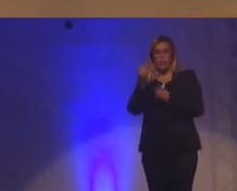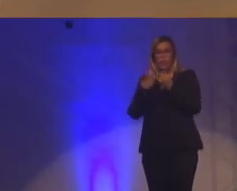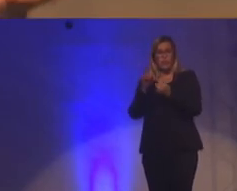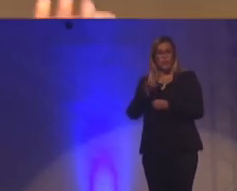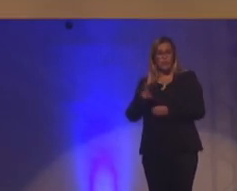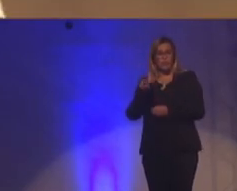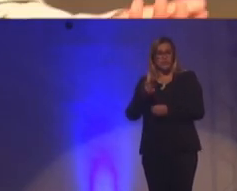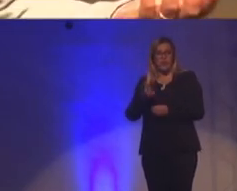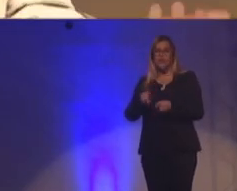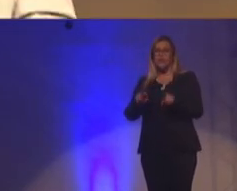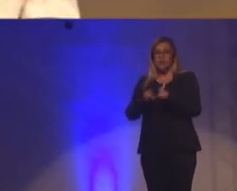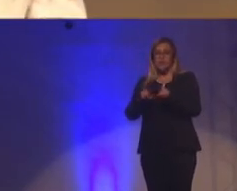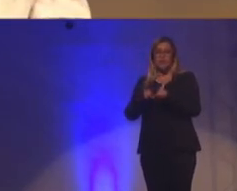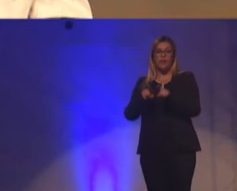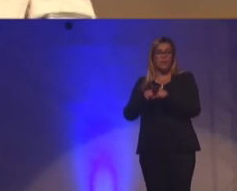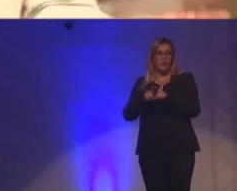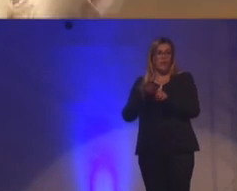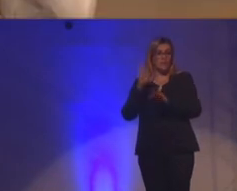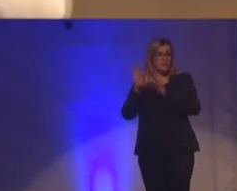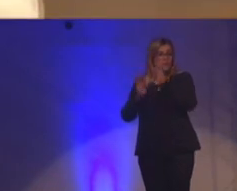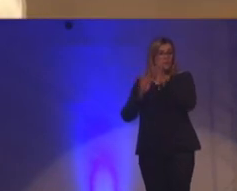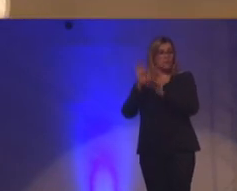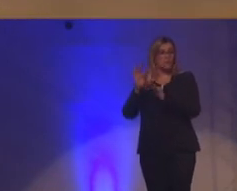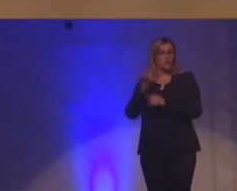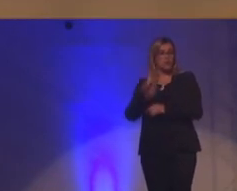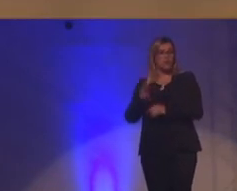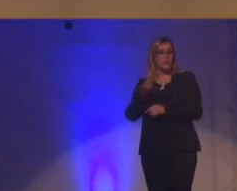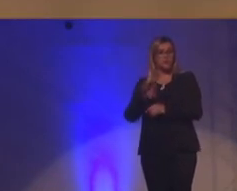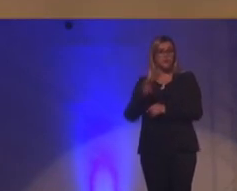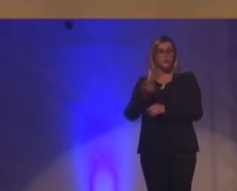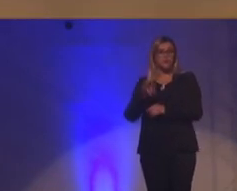também aplicação desses recursos em